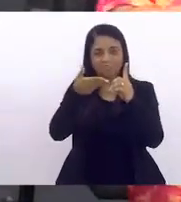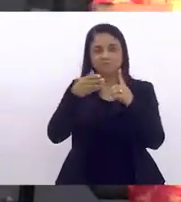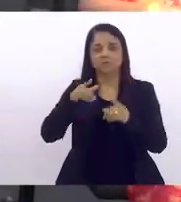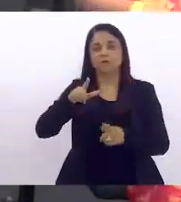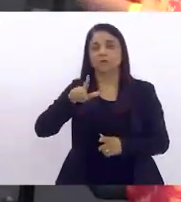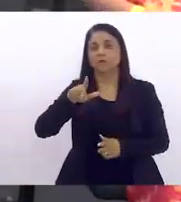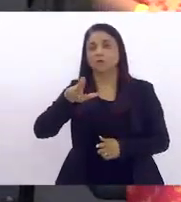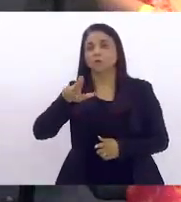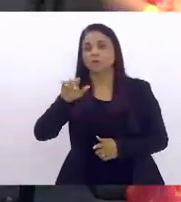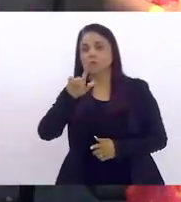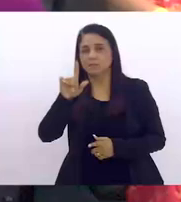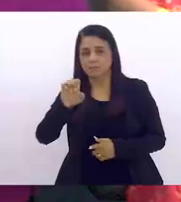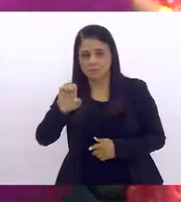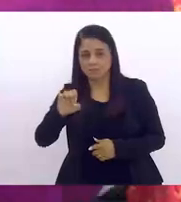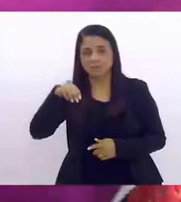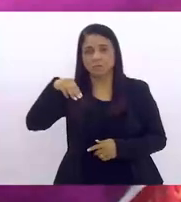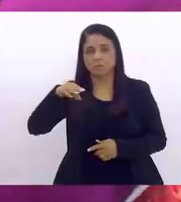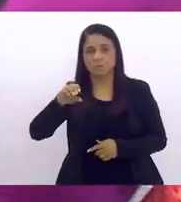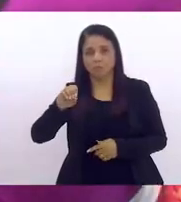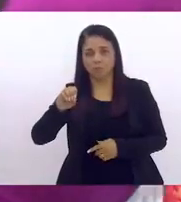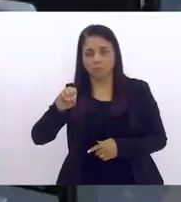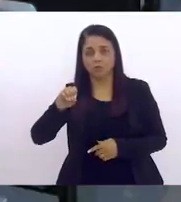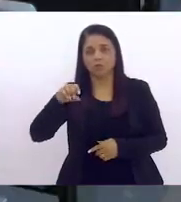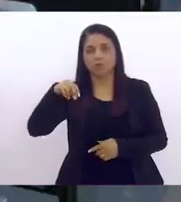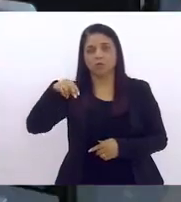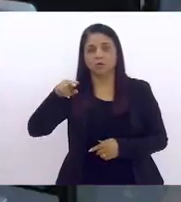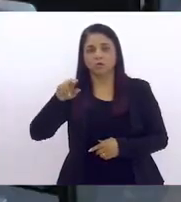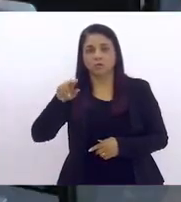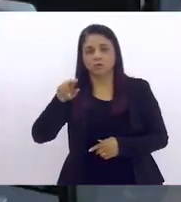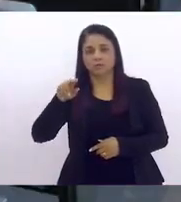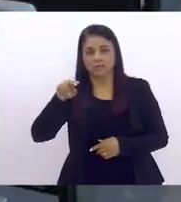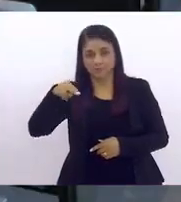Luíse Munier. Bacana. Não, vai